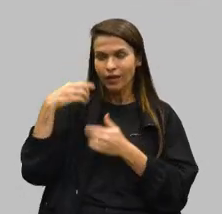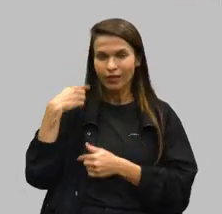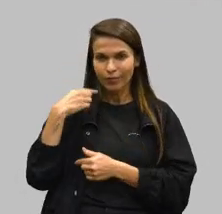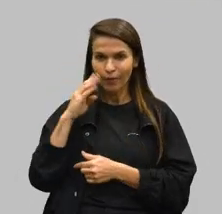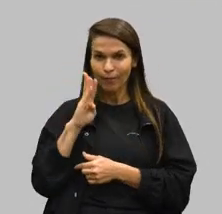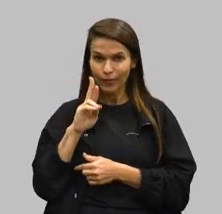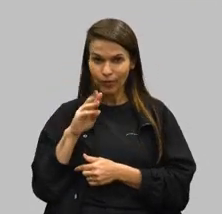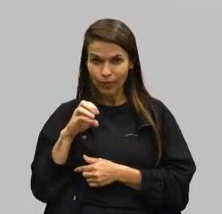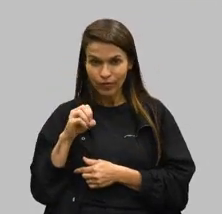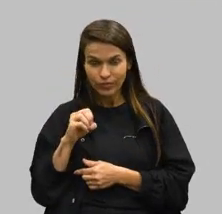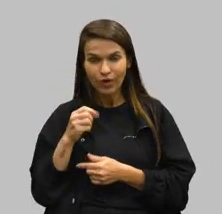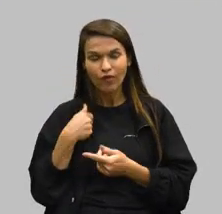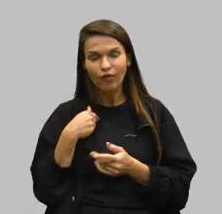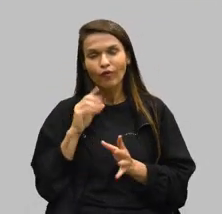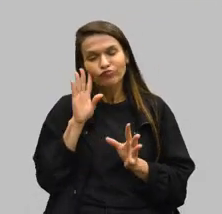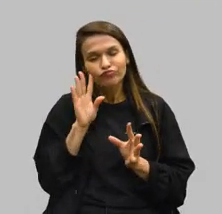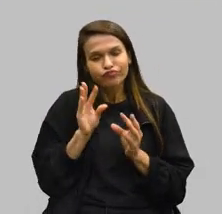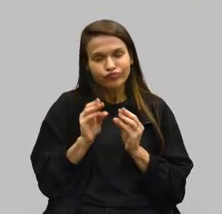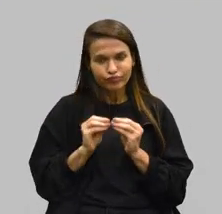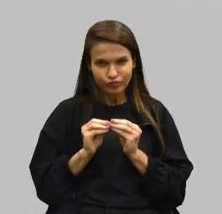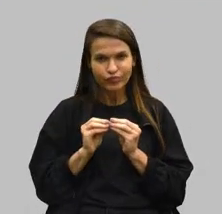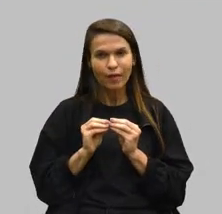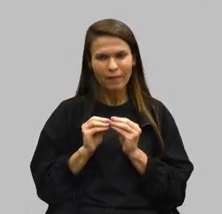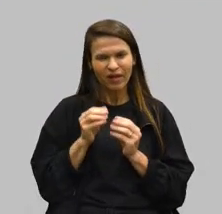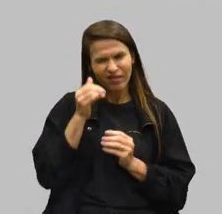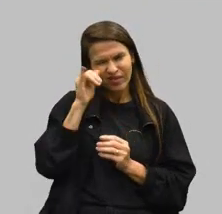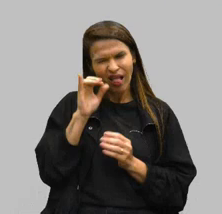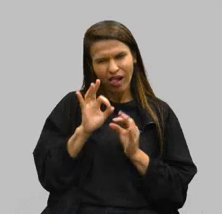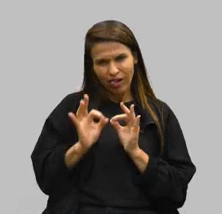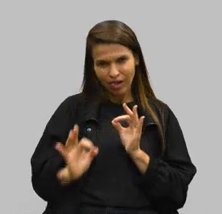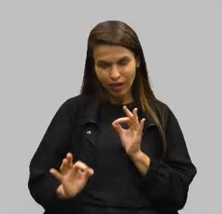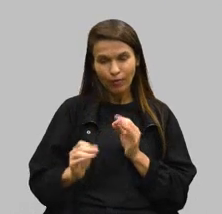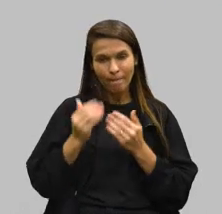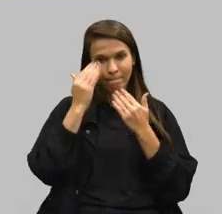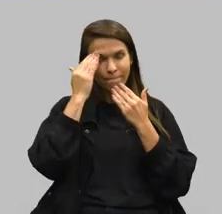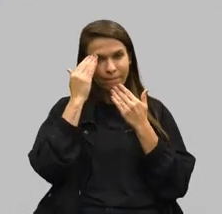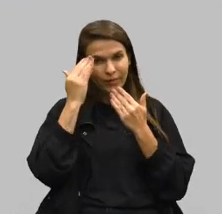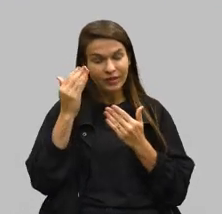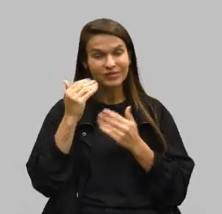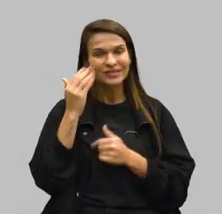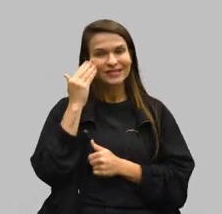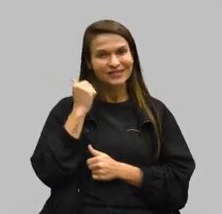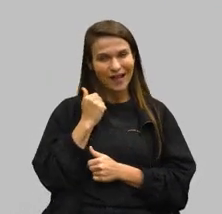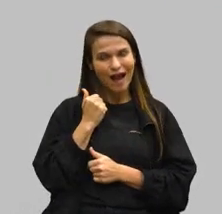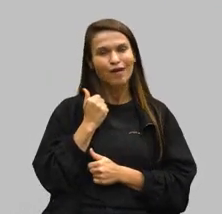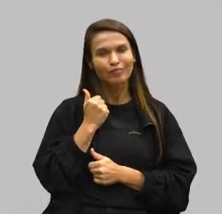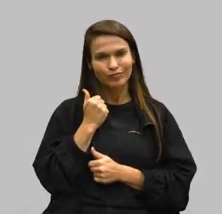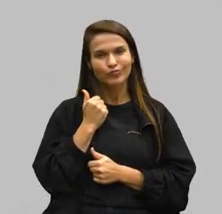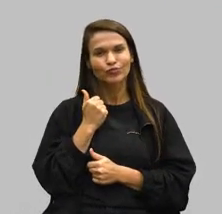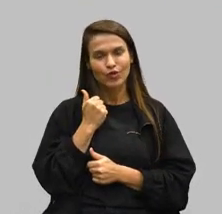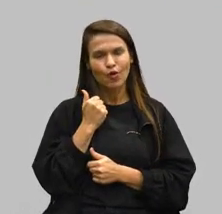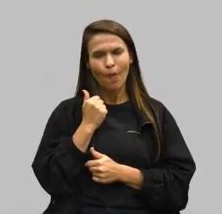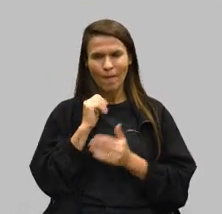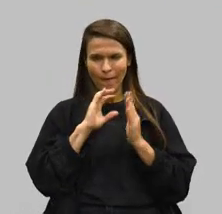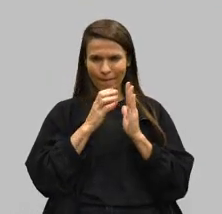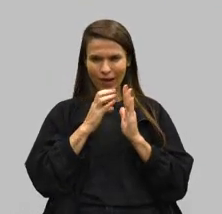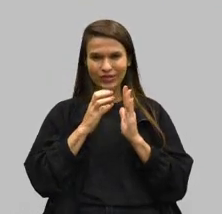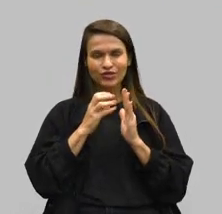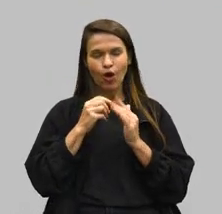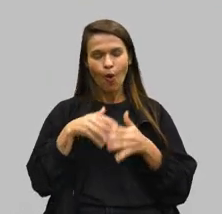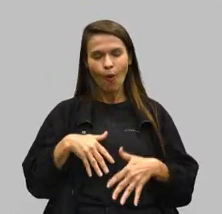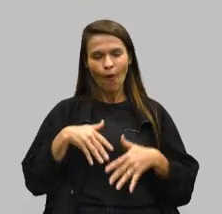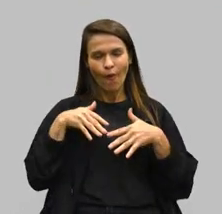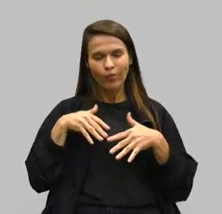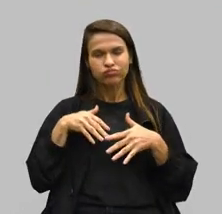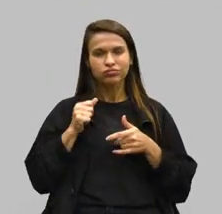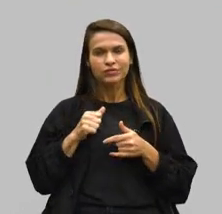me encurtar aqui nas palavras para que a gente não possa alongar mais mas obrigada E você sabe meu correligionário de partido que é um orgulho estar aqui